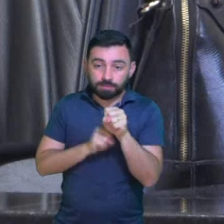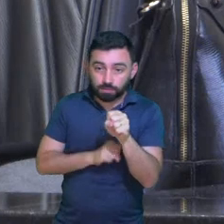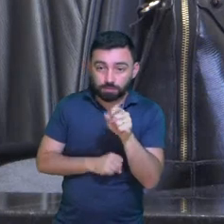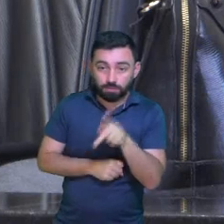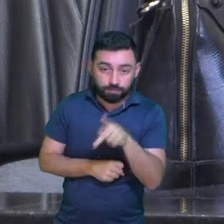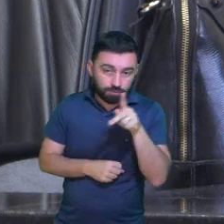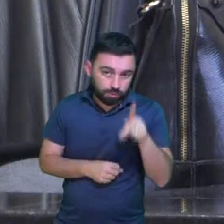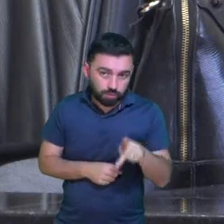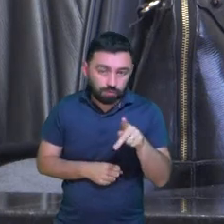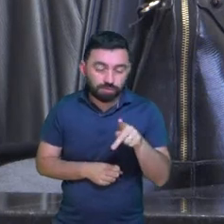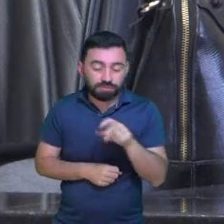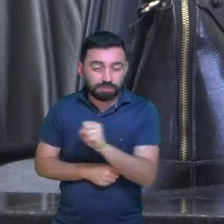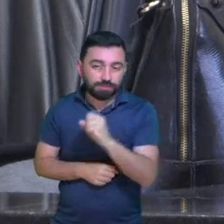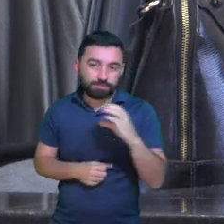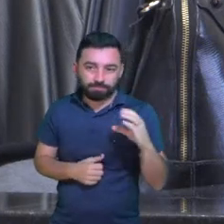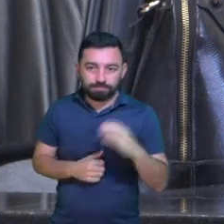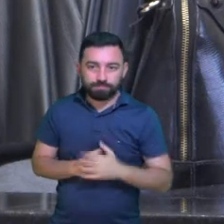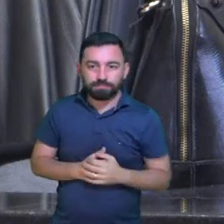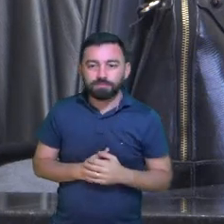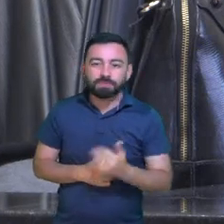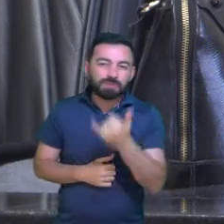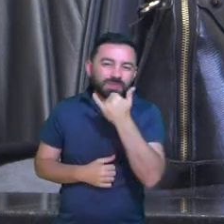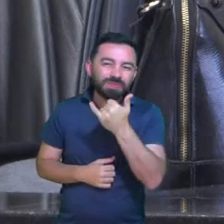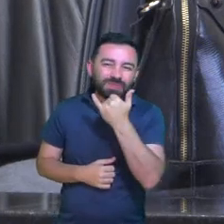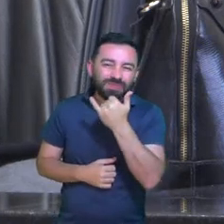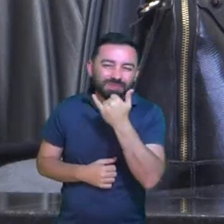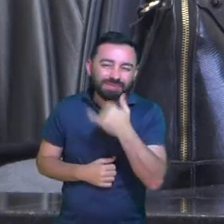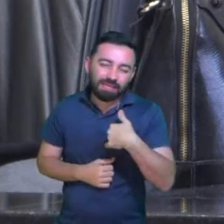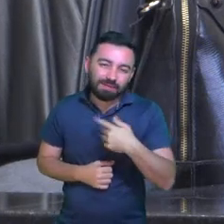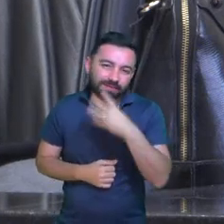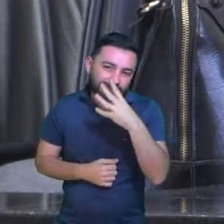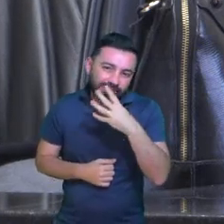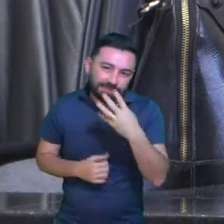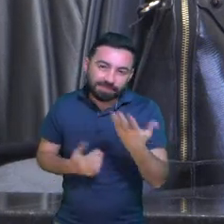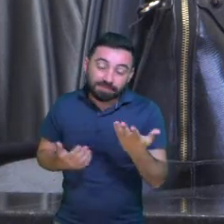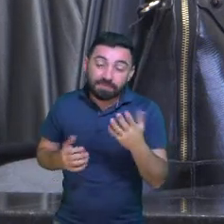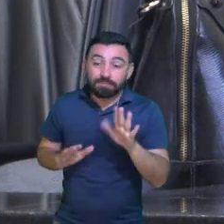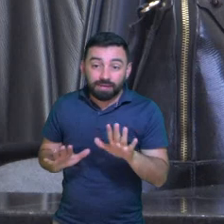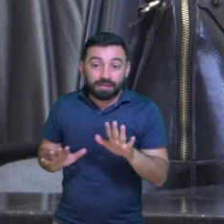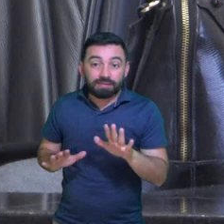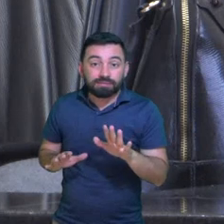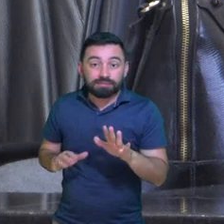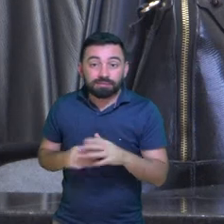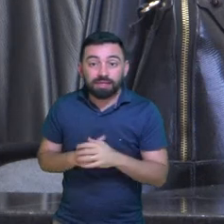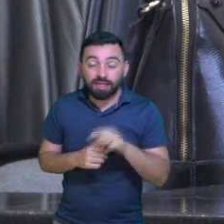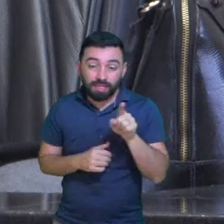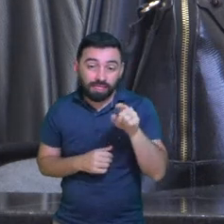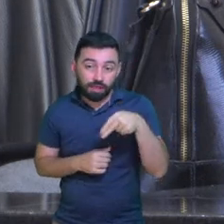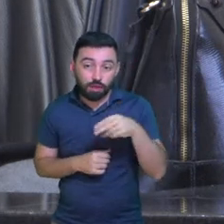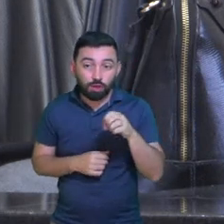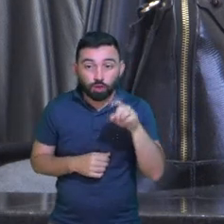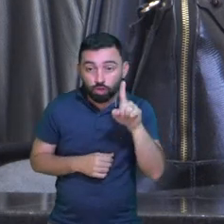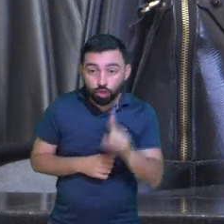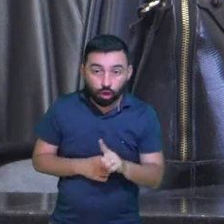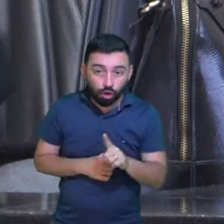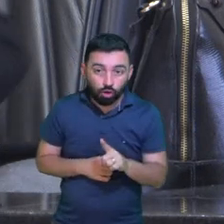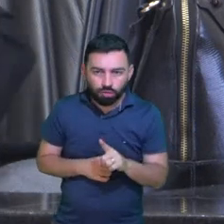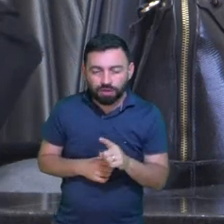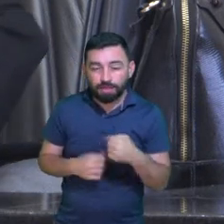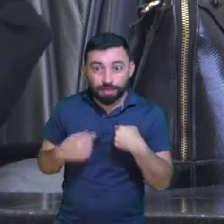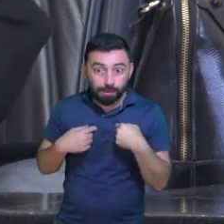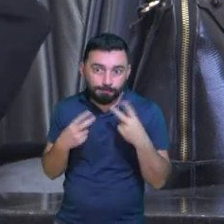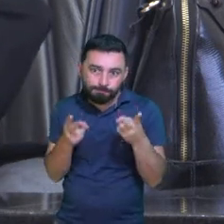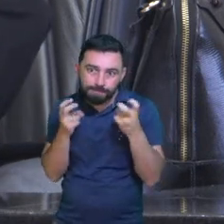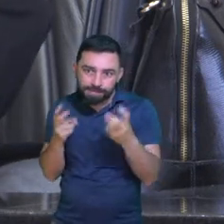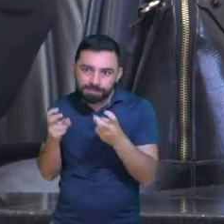para Santa Catarina me me desculpa o atrevimento mas isso aqui é nó são os nós que eu percebi eu passei